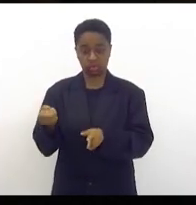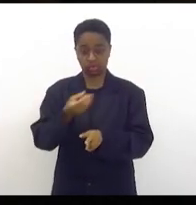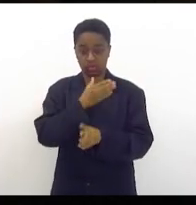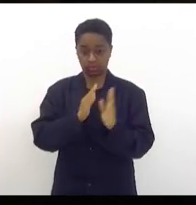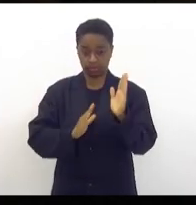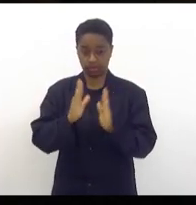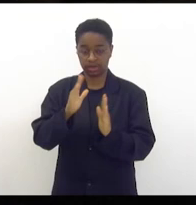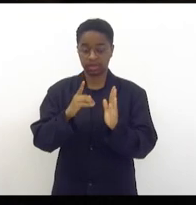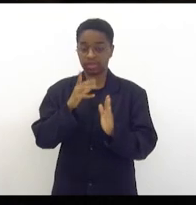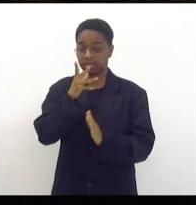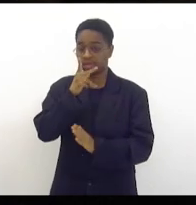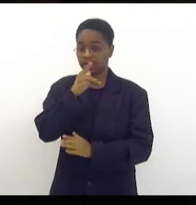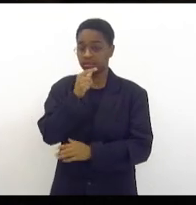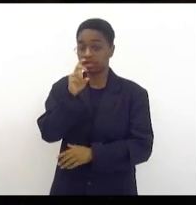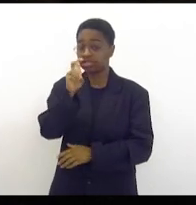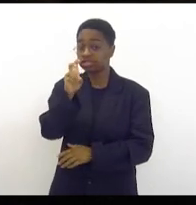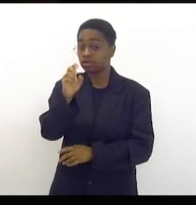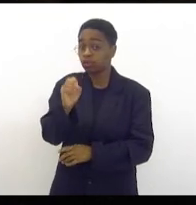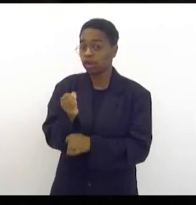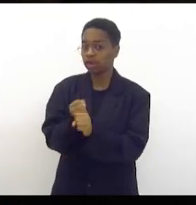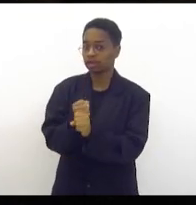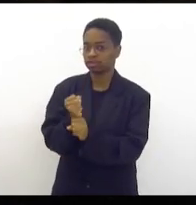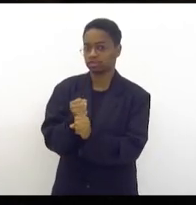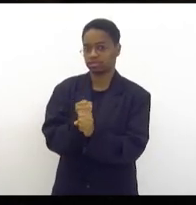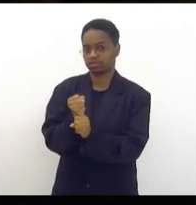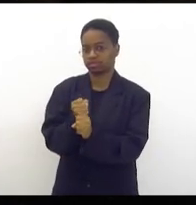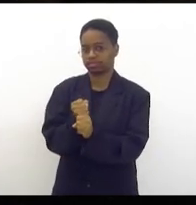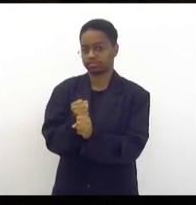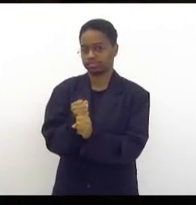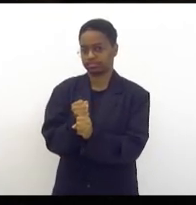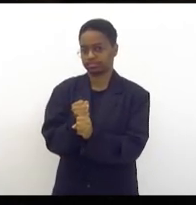levar 50 anos.